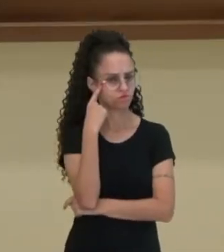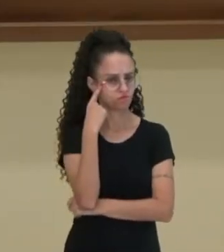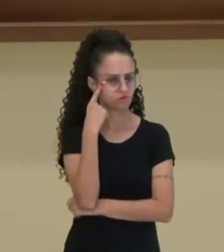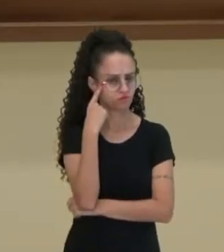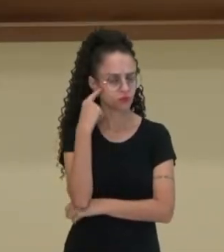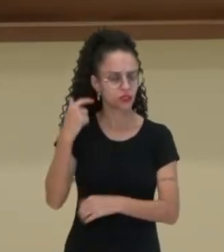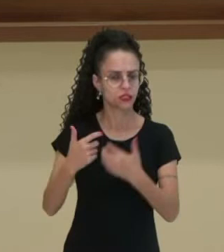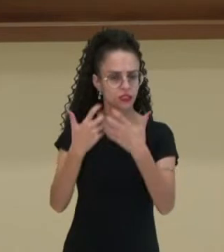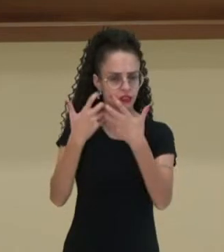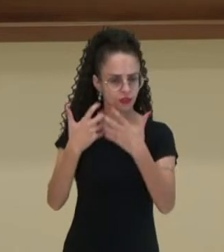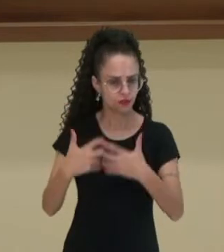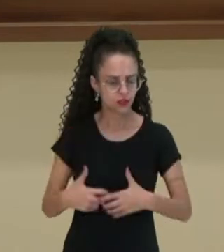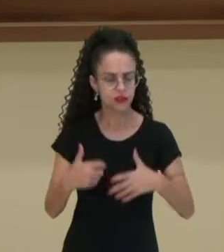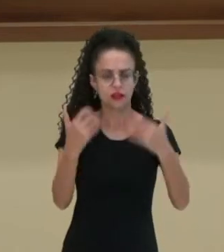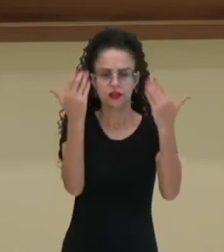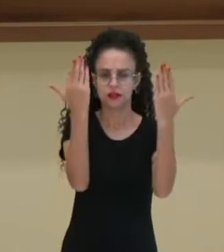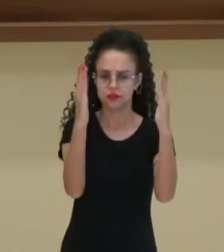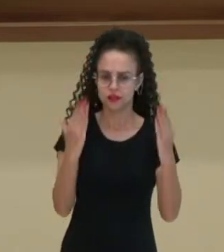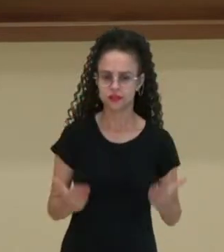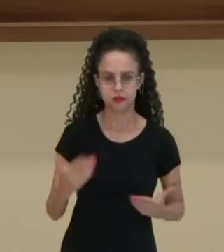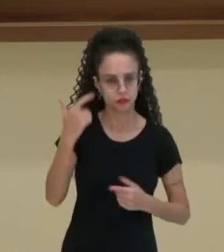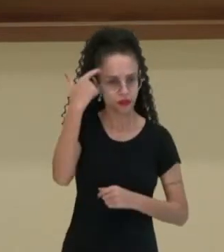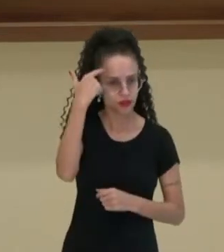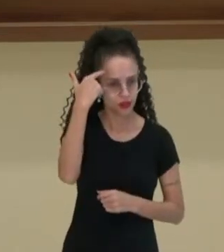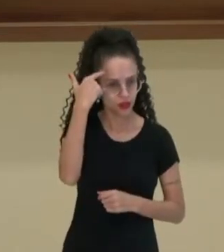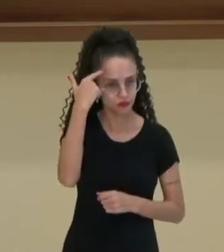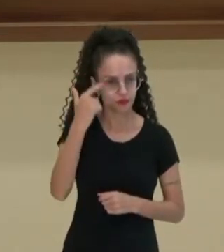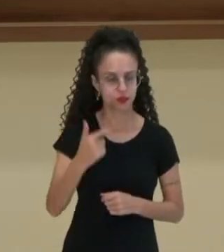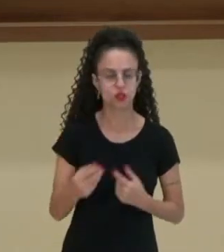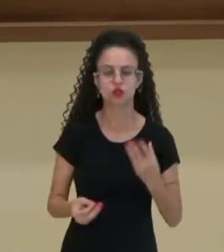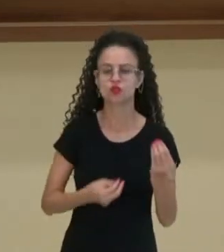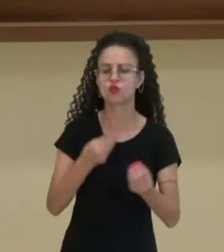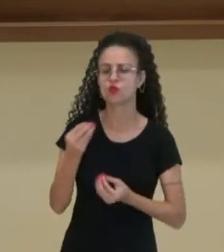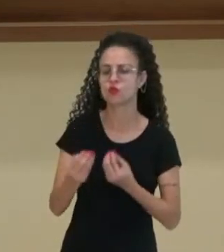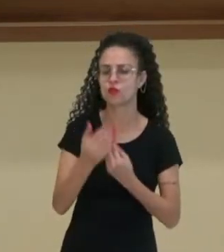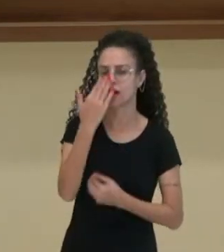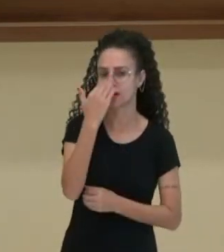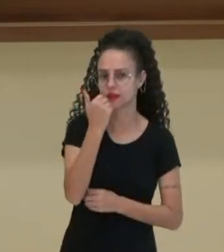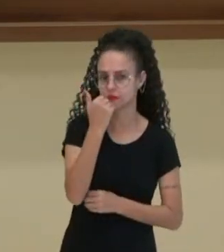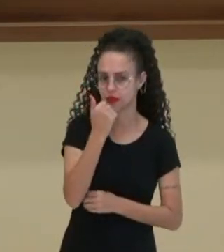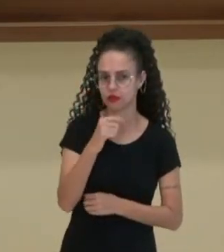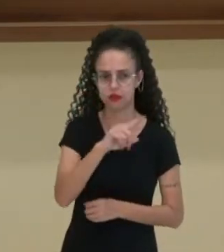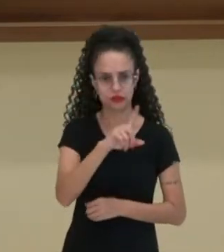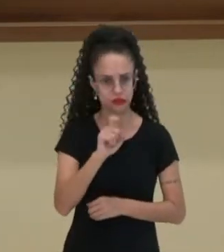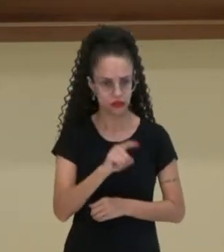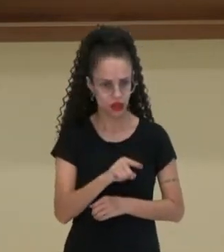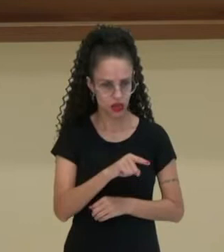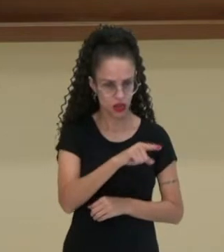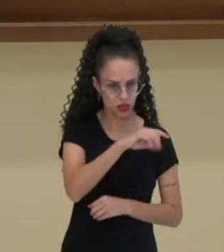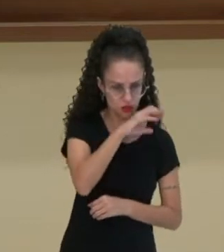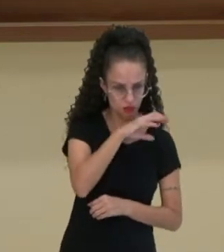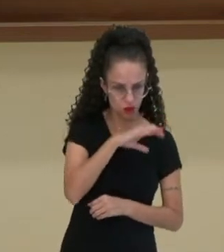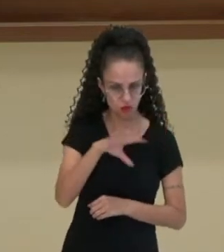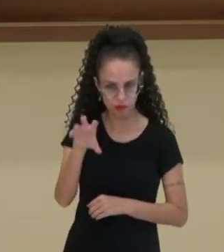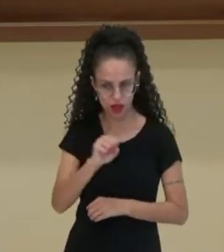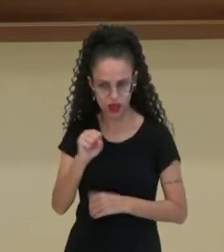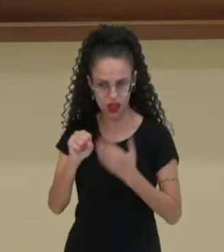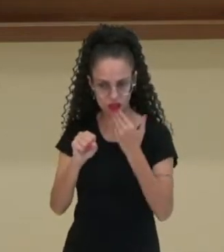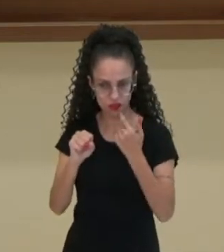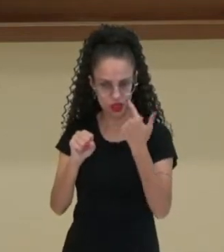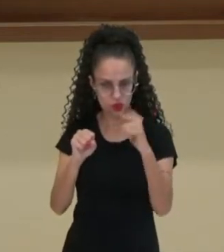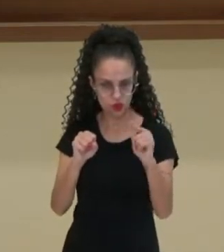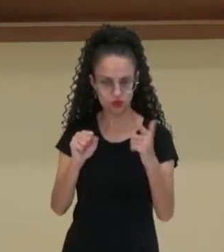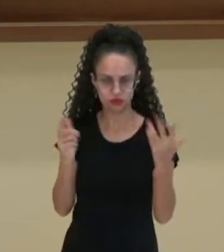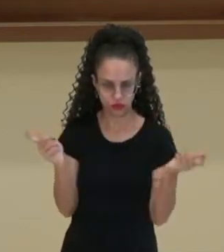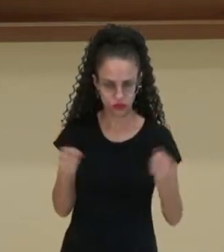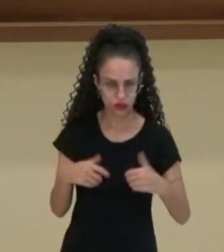uma reflexão, analisar e pensar, né? Como que eles se alimentam? E será que um serve de alimento para o outro?